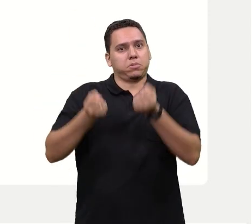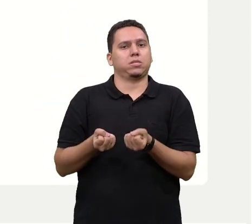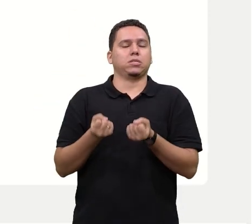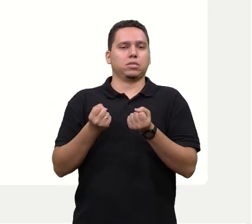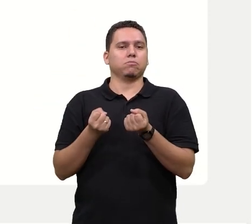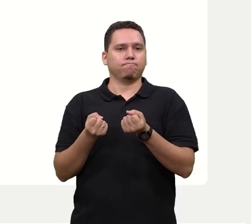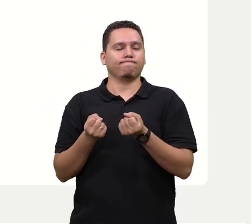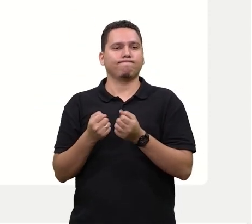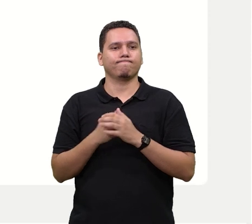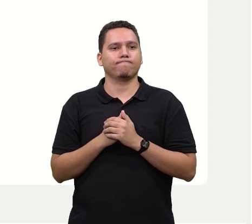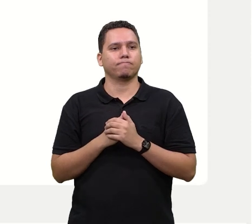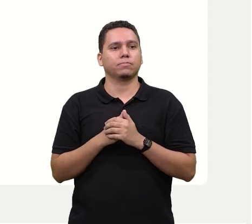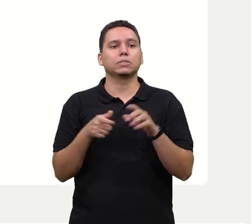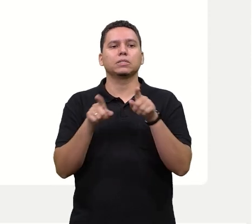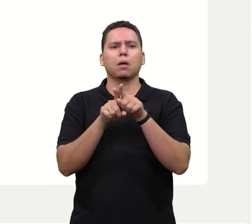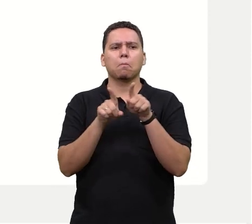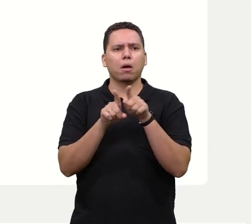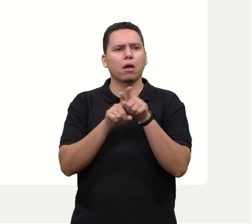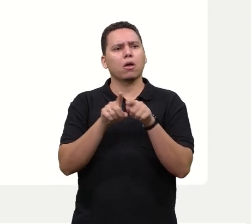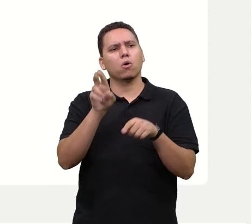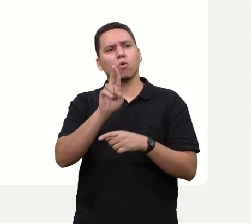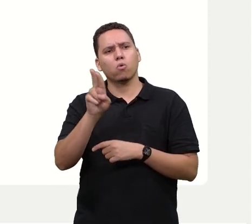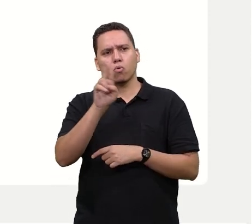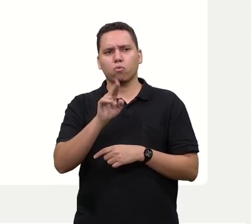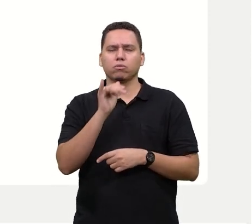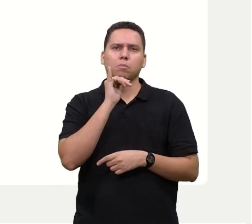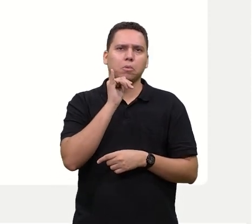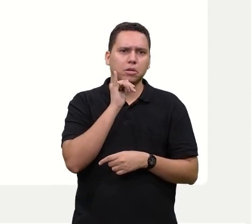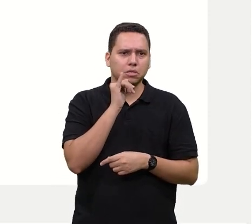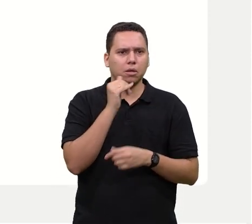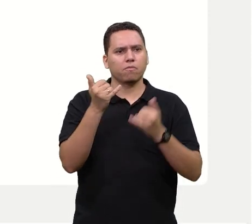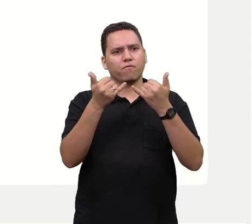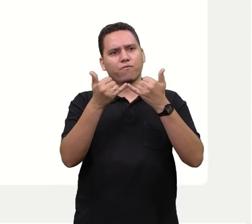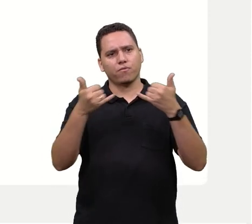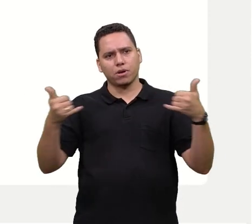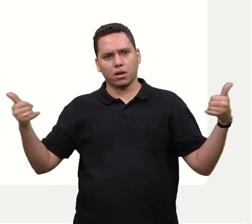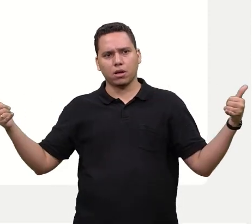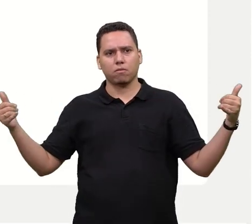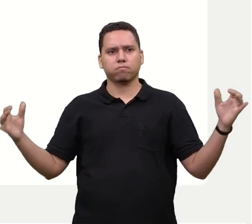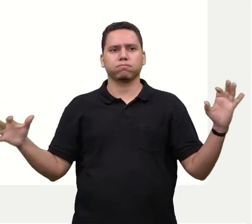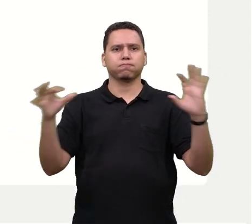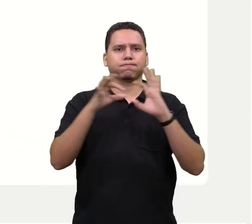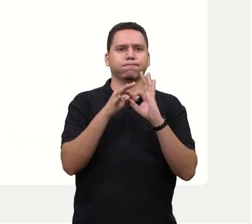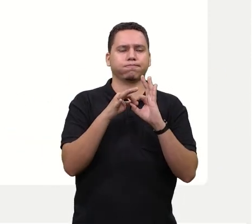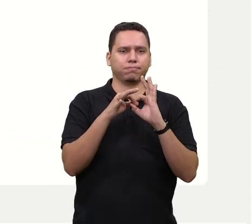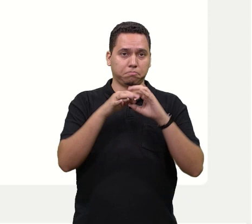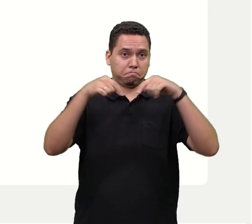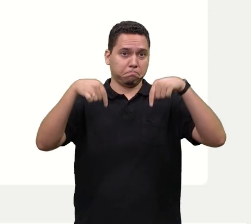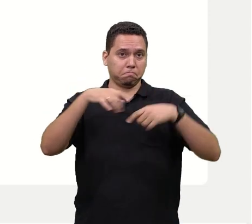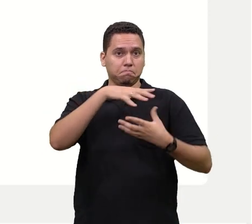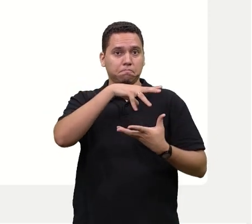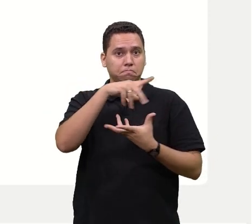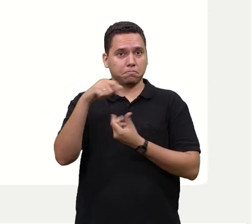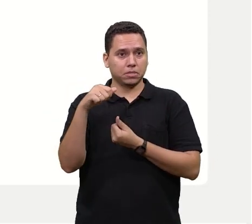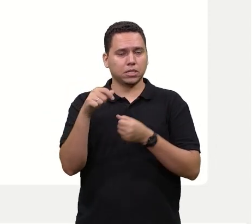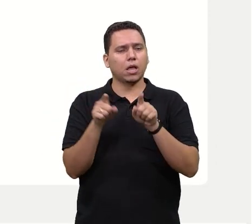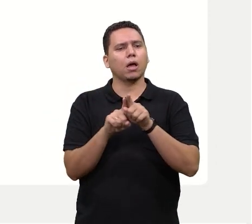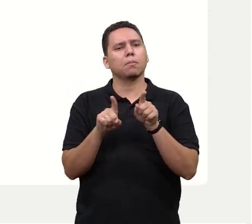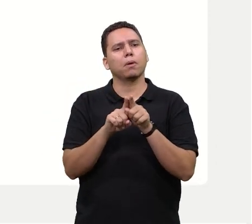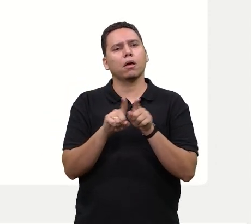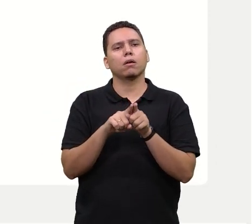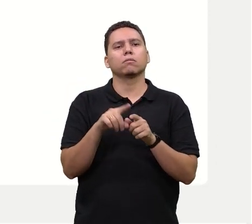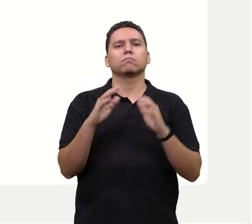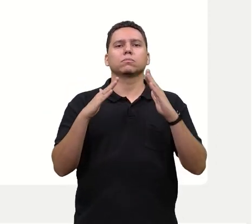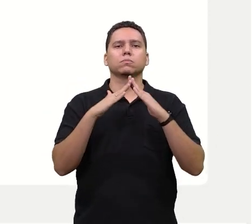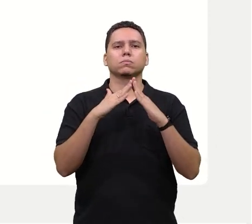vai ser essa, né? Barras paralelas, sempre vai ser um fio ligado à terra. Não esqueça isso. E aí, claro, você tem a sua casa aterrada, ela